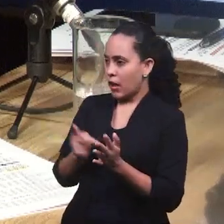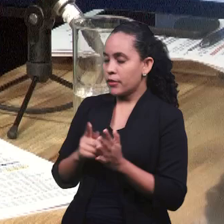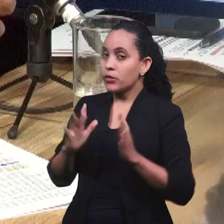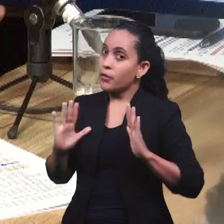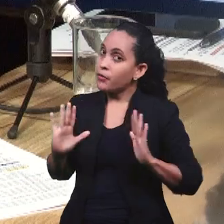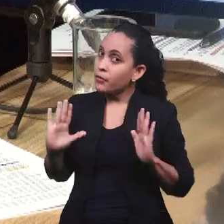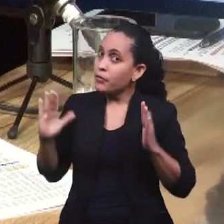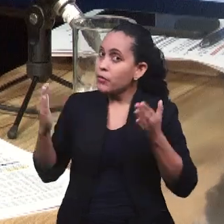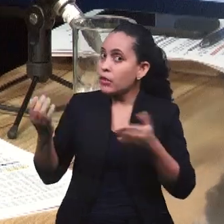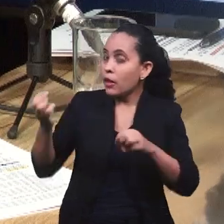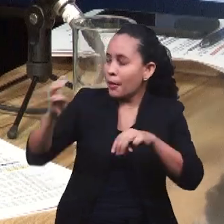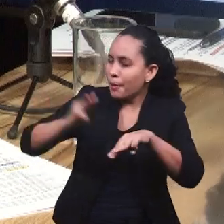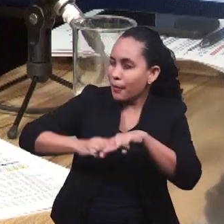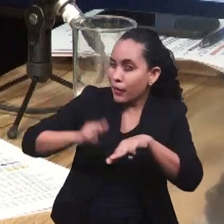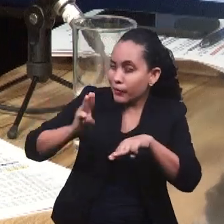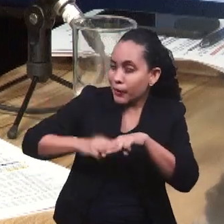é um